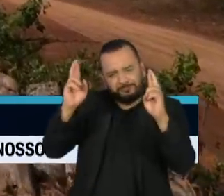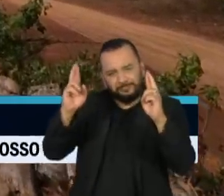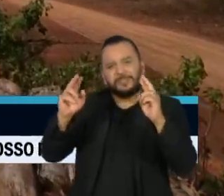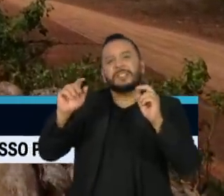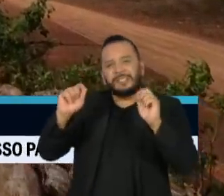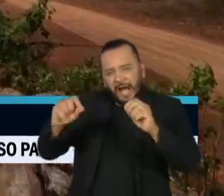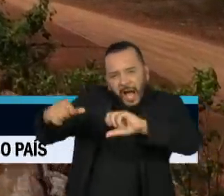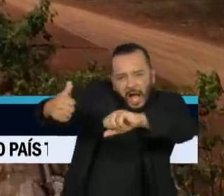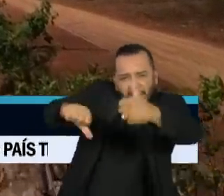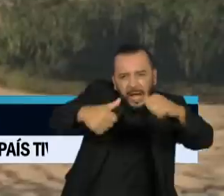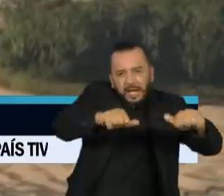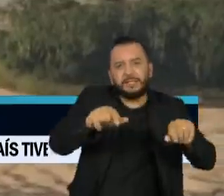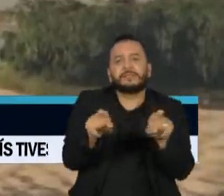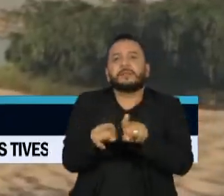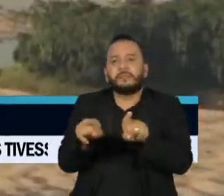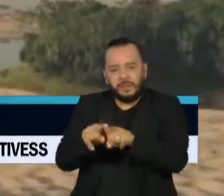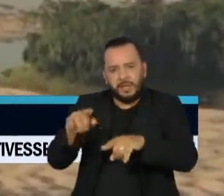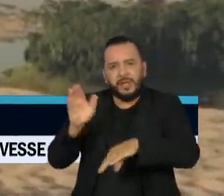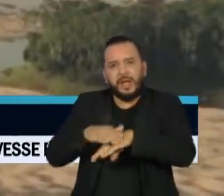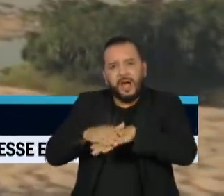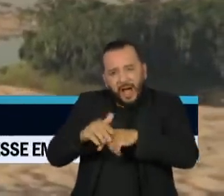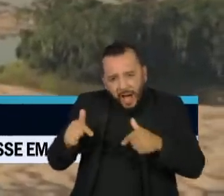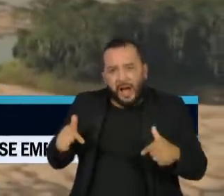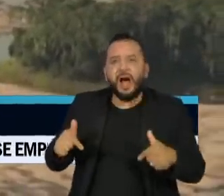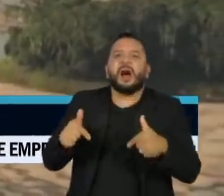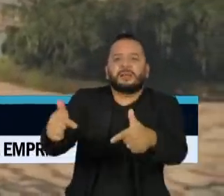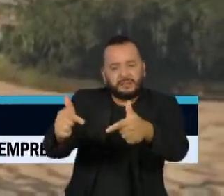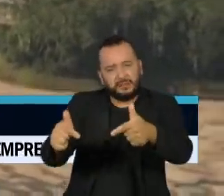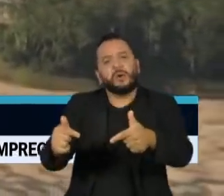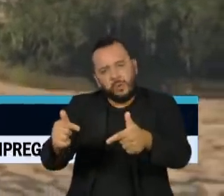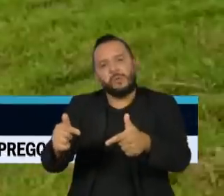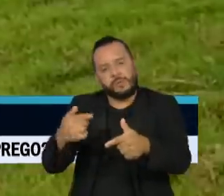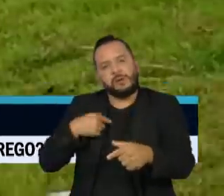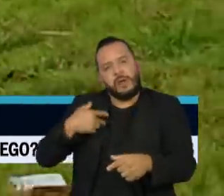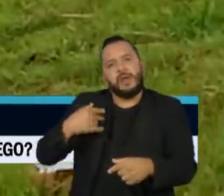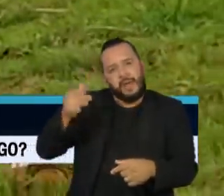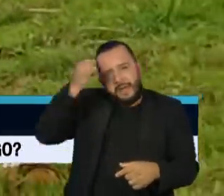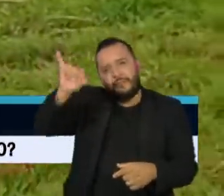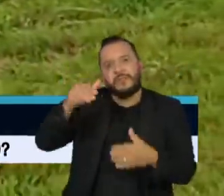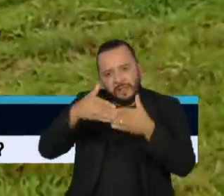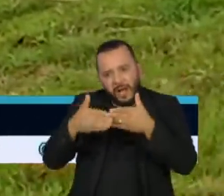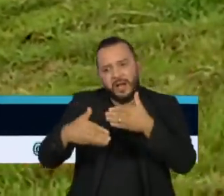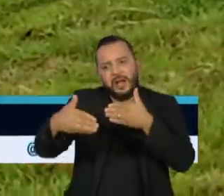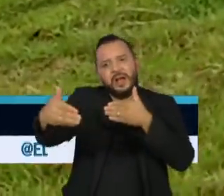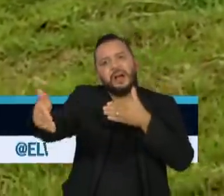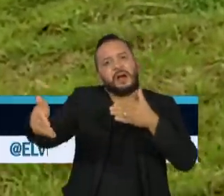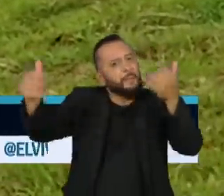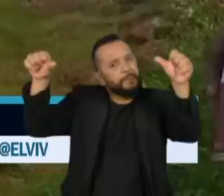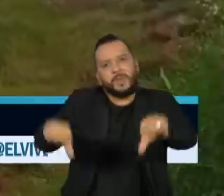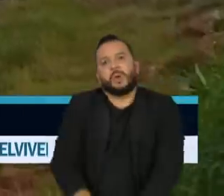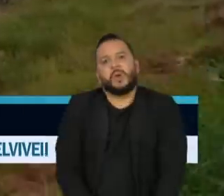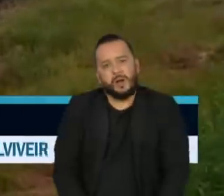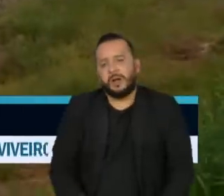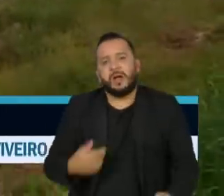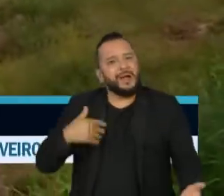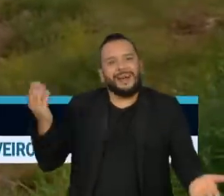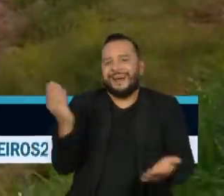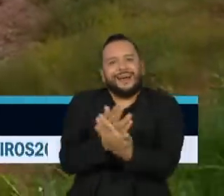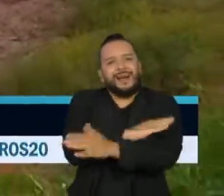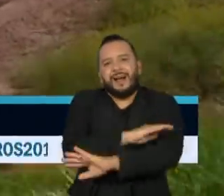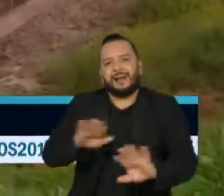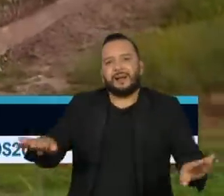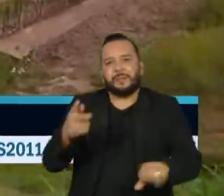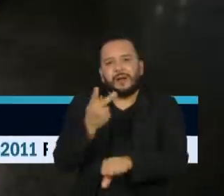técnica ponderada, existam medidas que possam ser tomadas daqui para frente, para eliminar, atenuar em muito